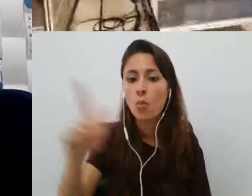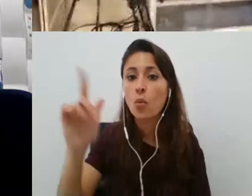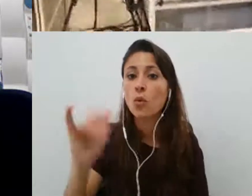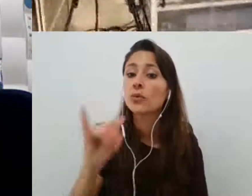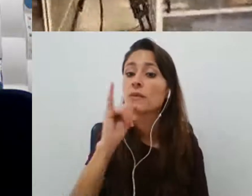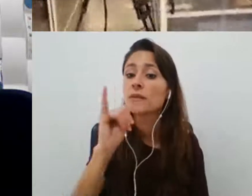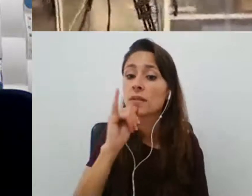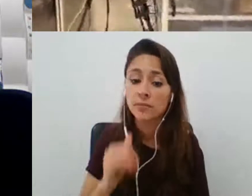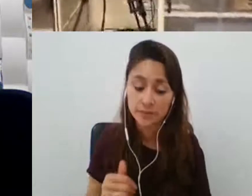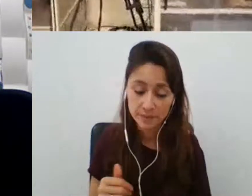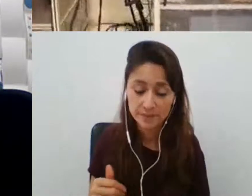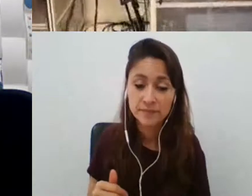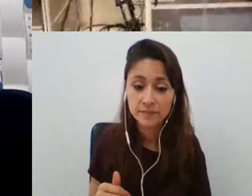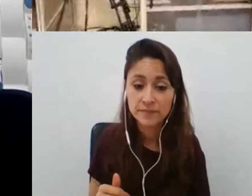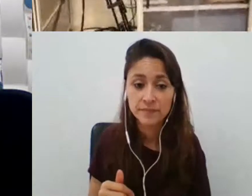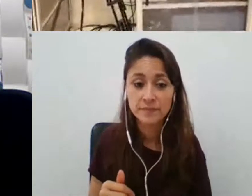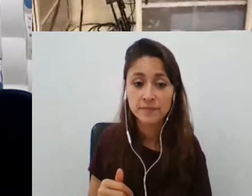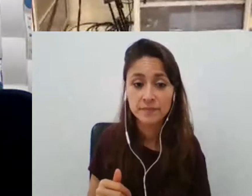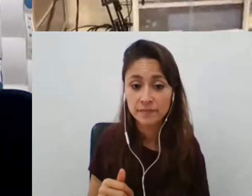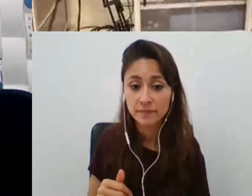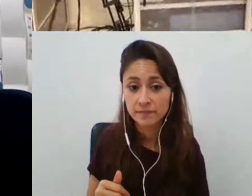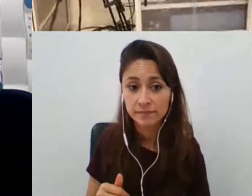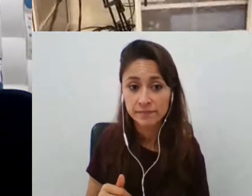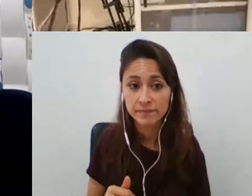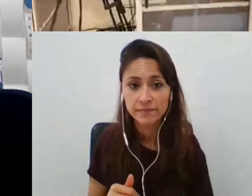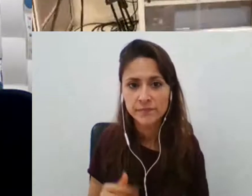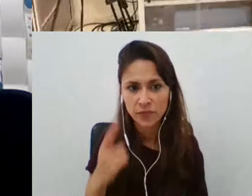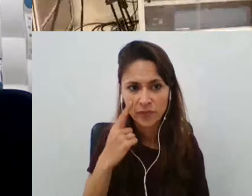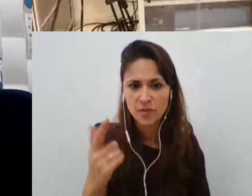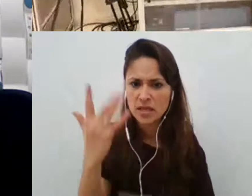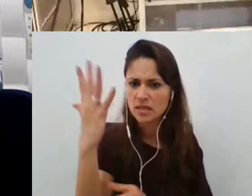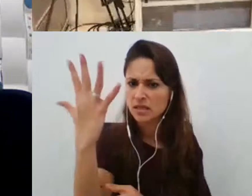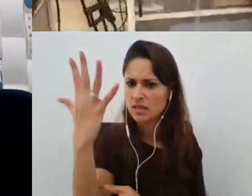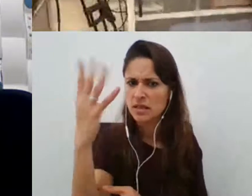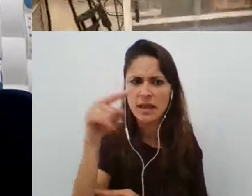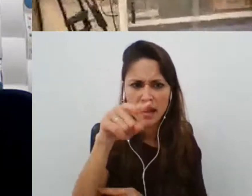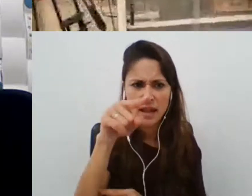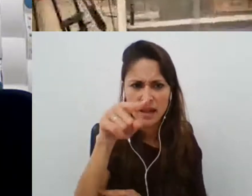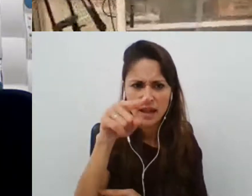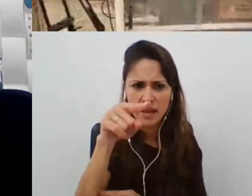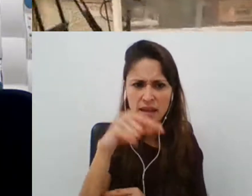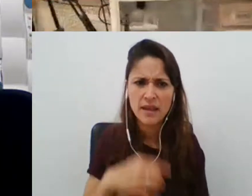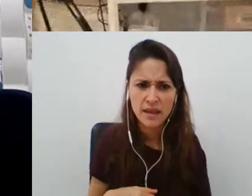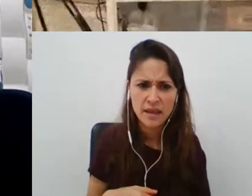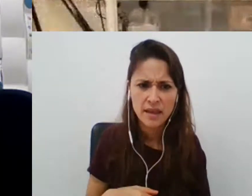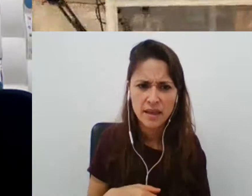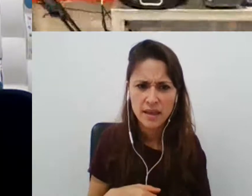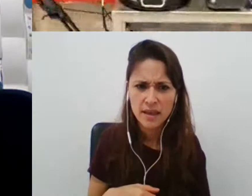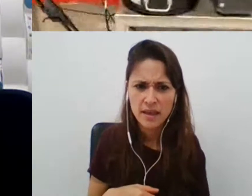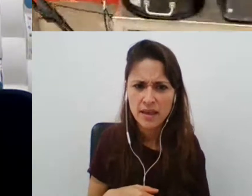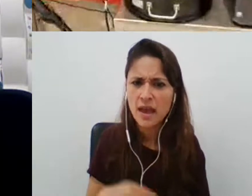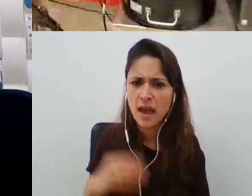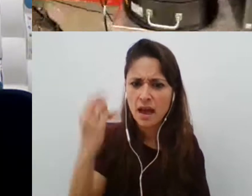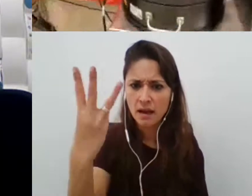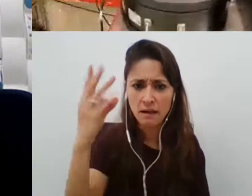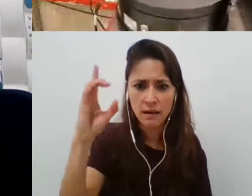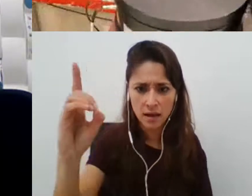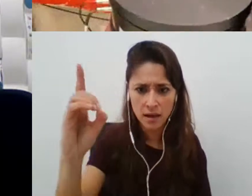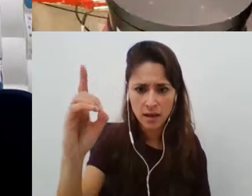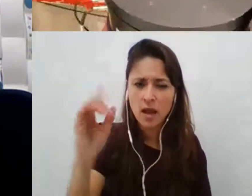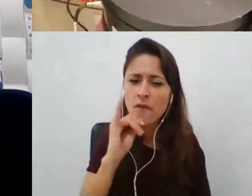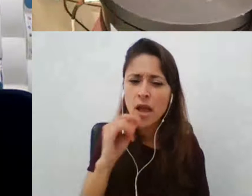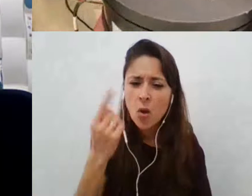tecnologia voltado é o que nós temos um scanner 3D. Esse scanner 3D ele tem a característica, nós temos uma